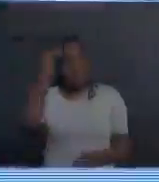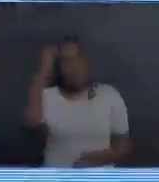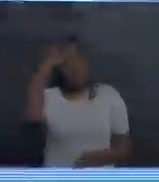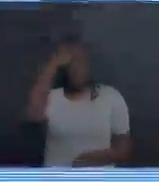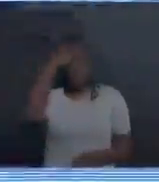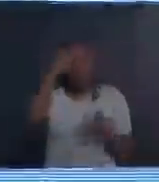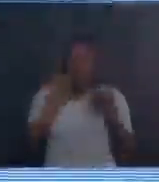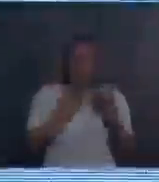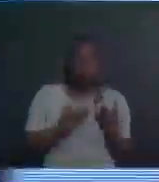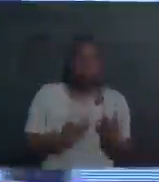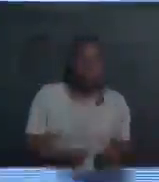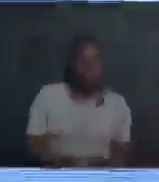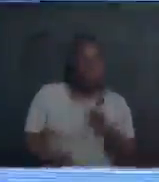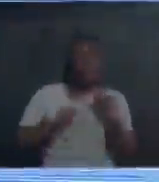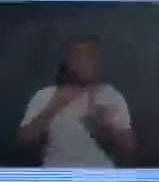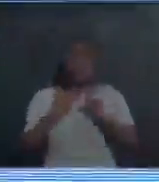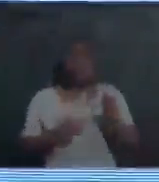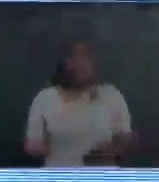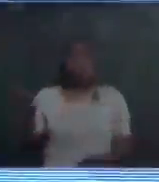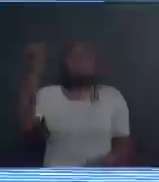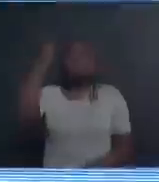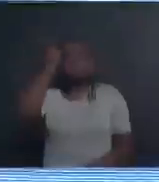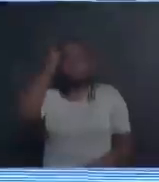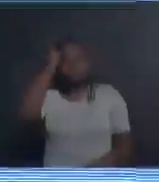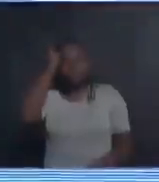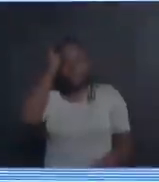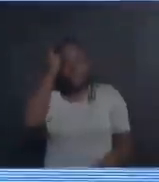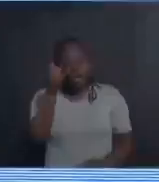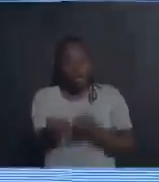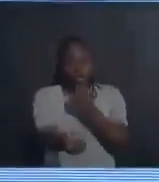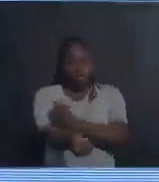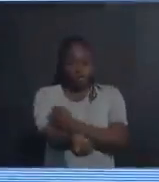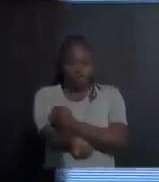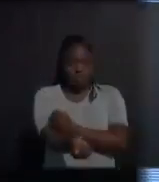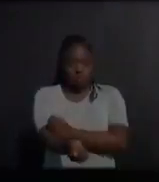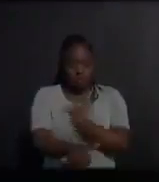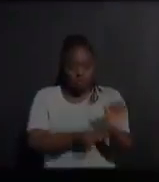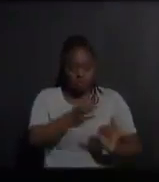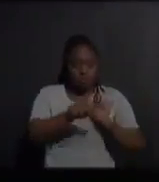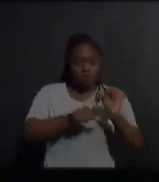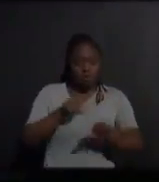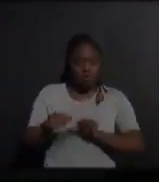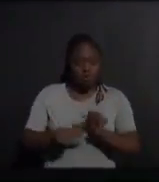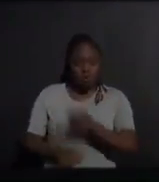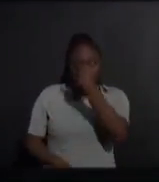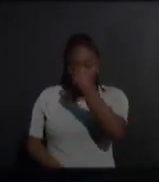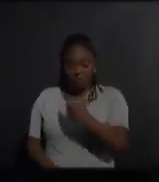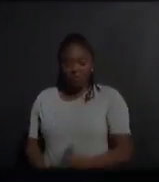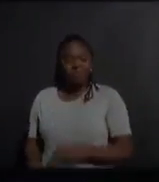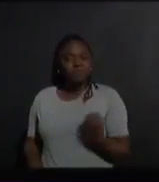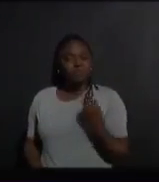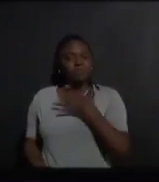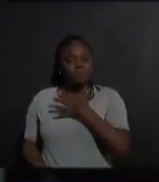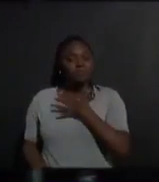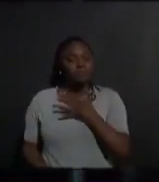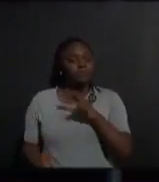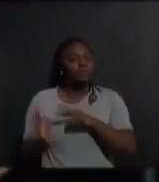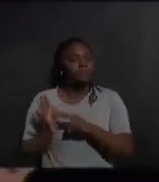pesada. O que é arrependimento? Mudança de vícios para novos hábitos. Isso é se